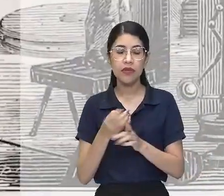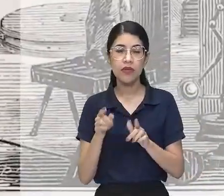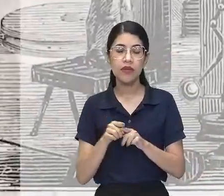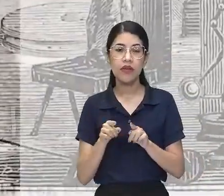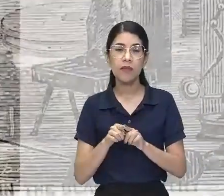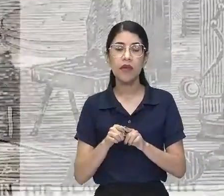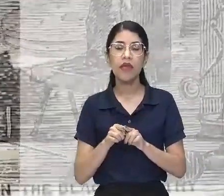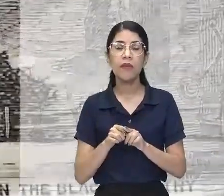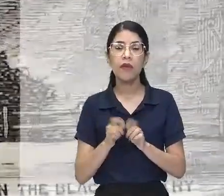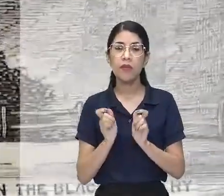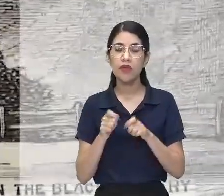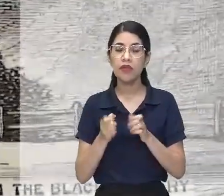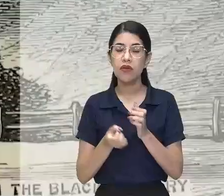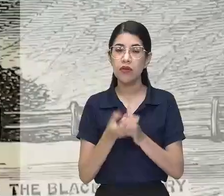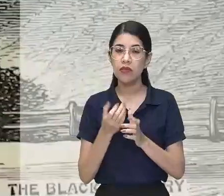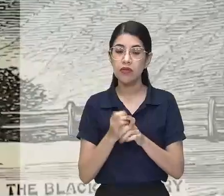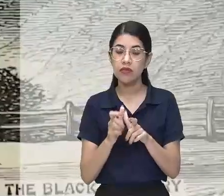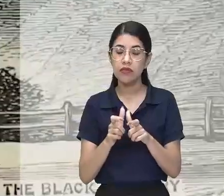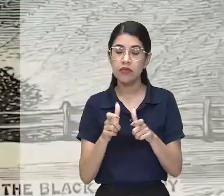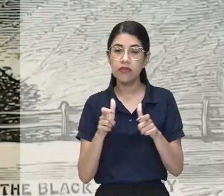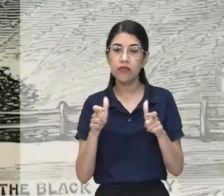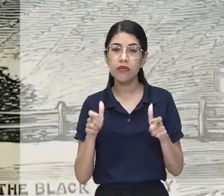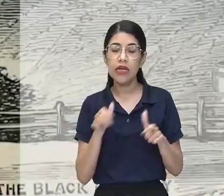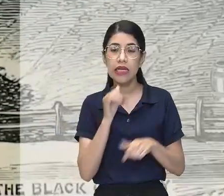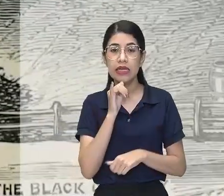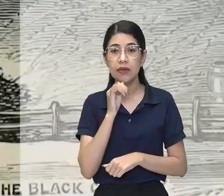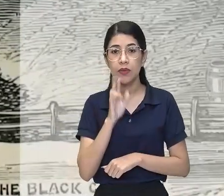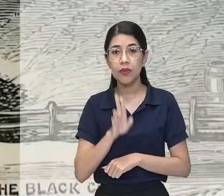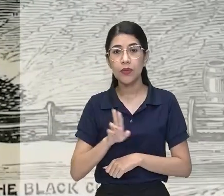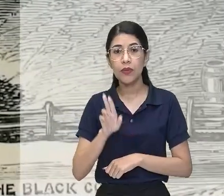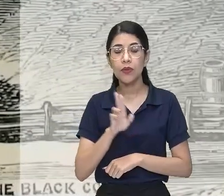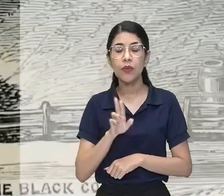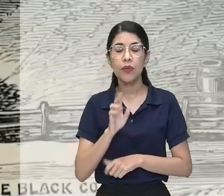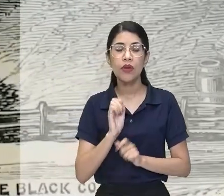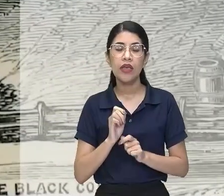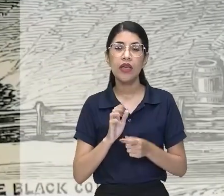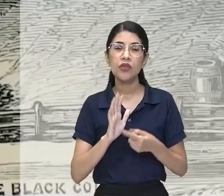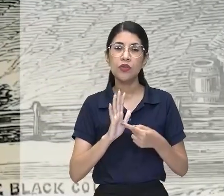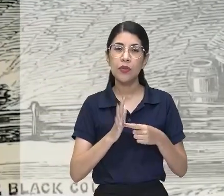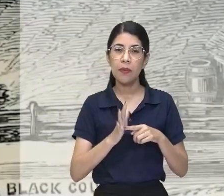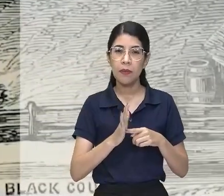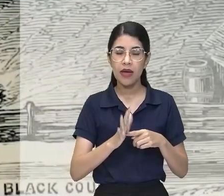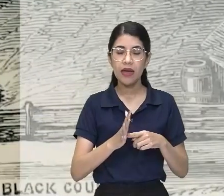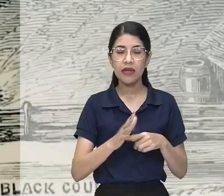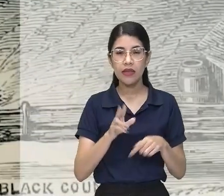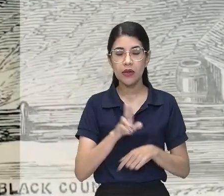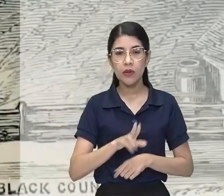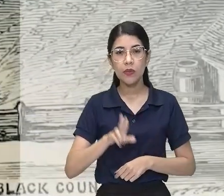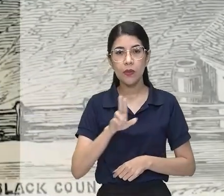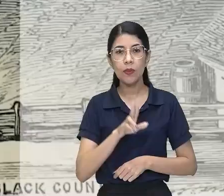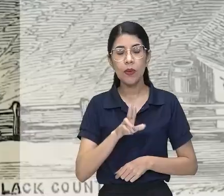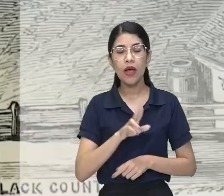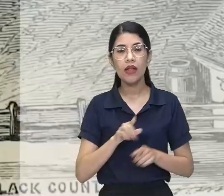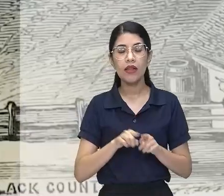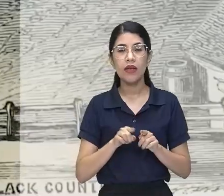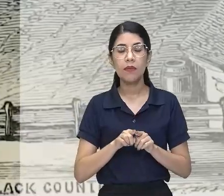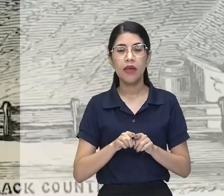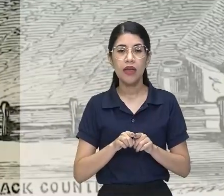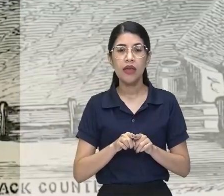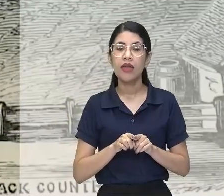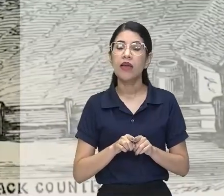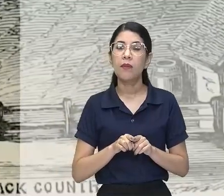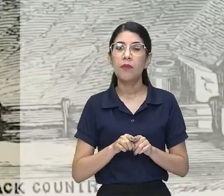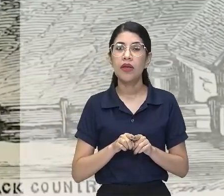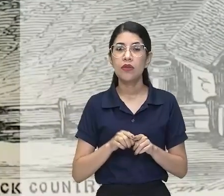aumentar essa produção, como por exemplo a utilização de uma engenhoca utilizada pelos mineiros